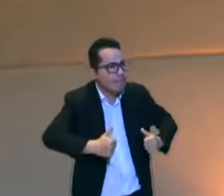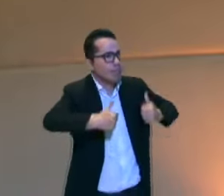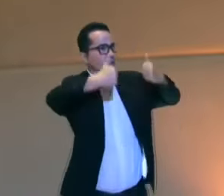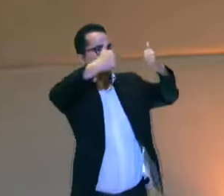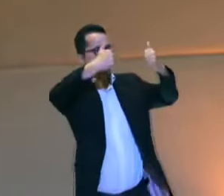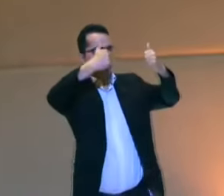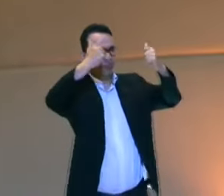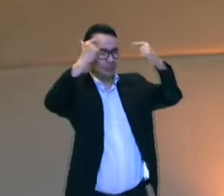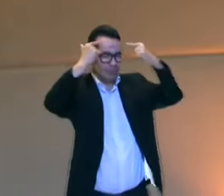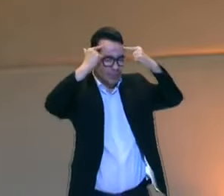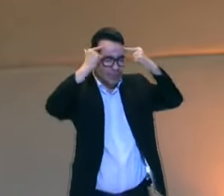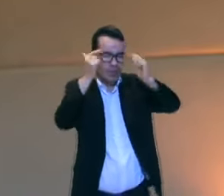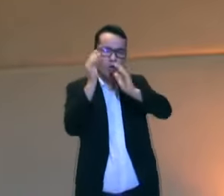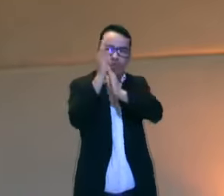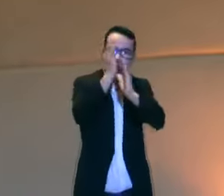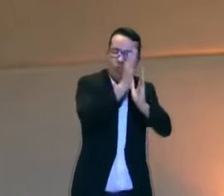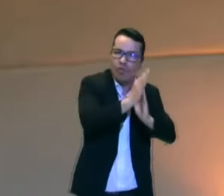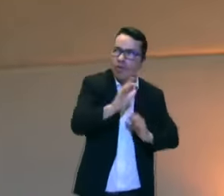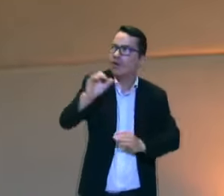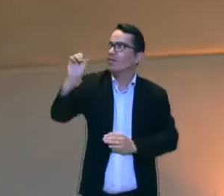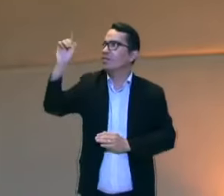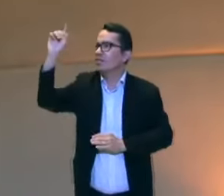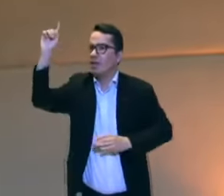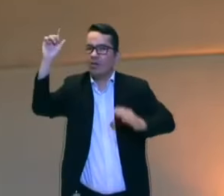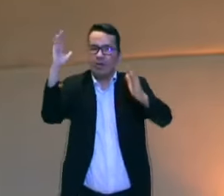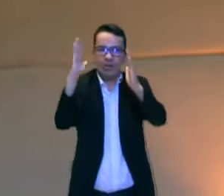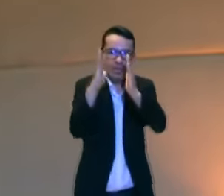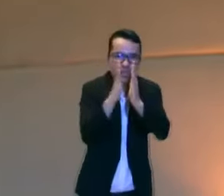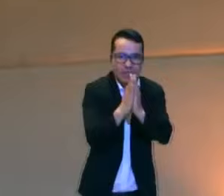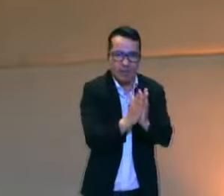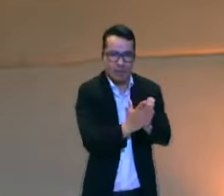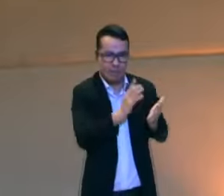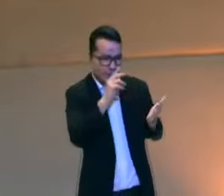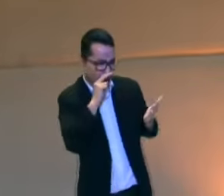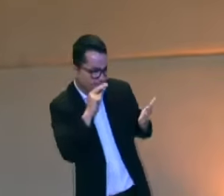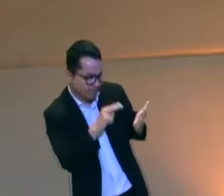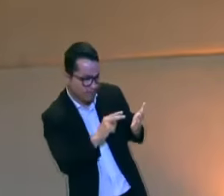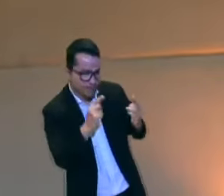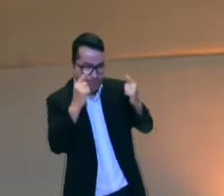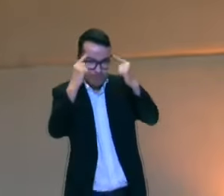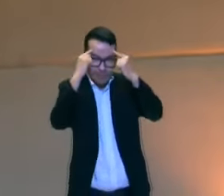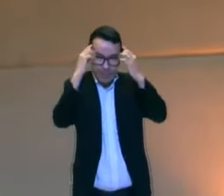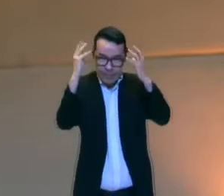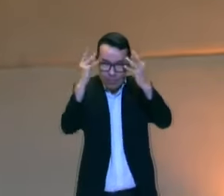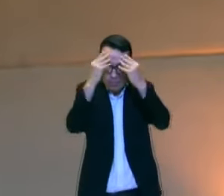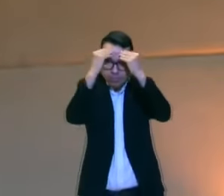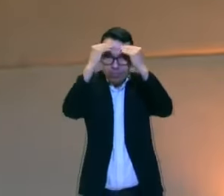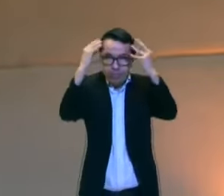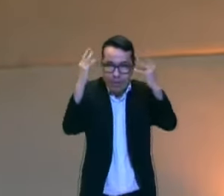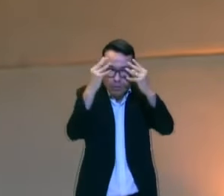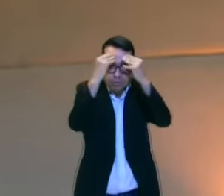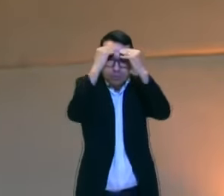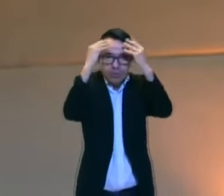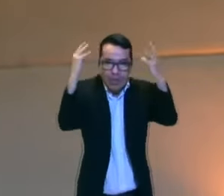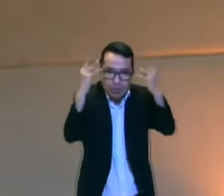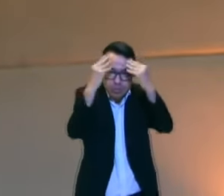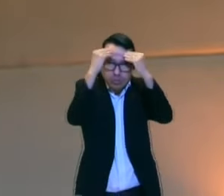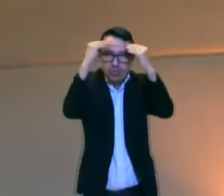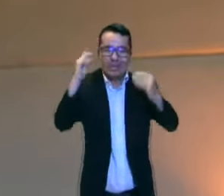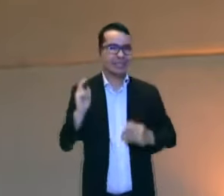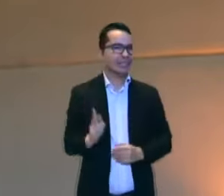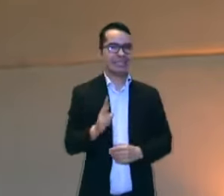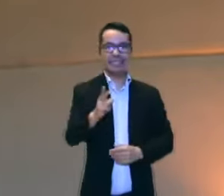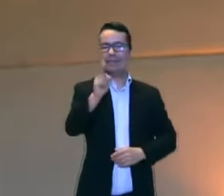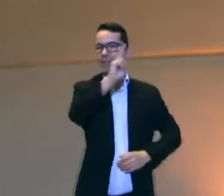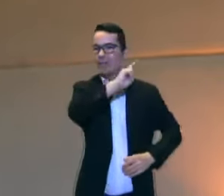de louvores. E você vai ser vitorioso nessa guerra em nome de Jesus. Ninguém